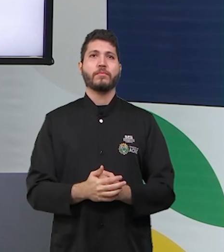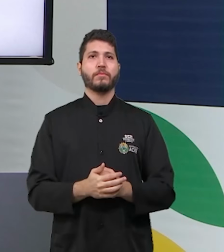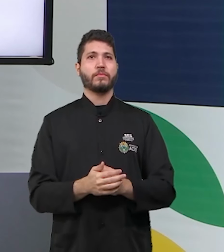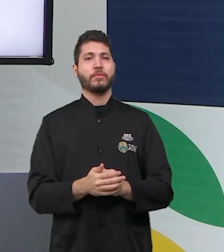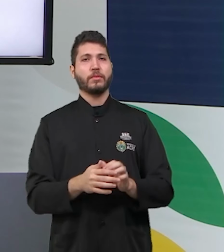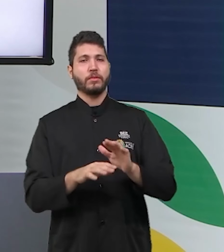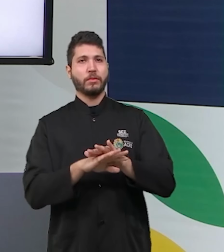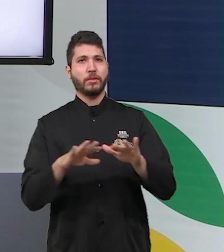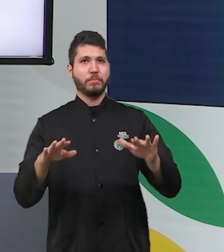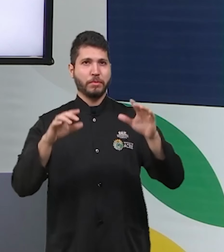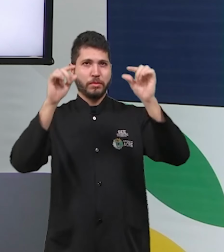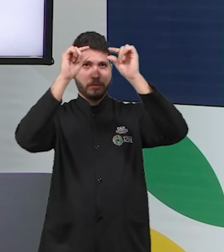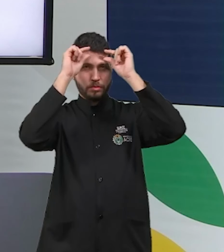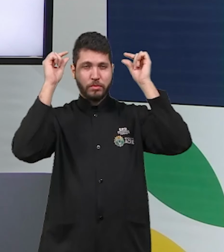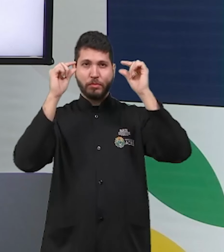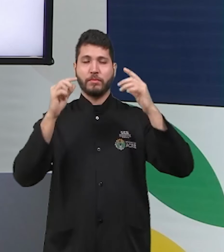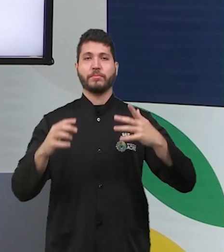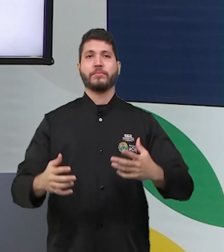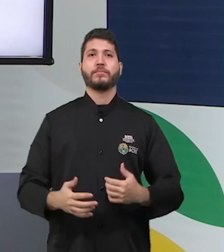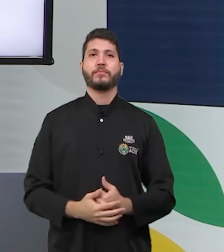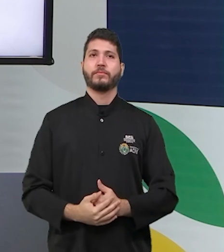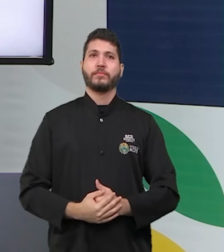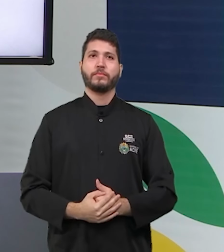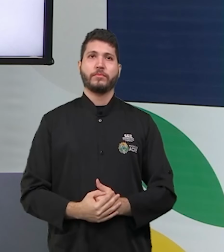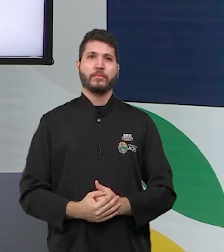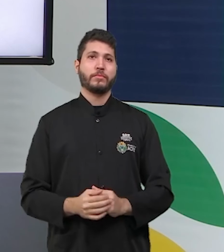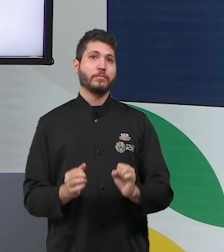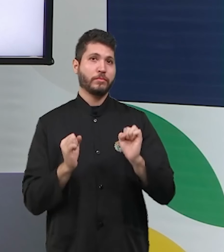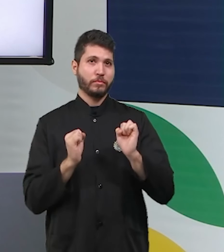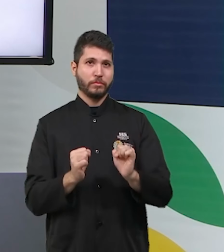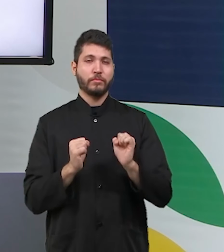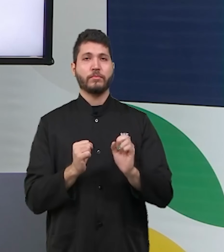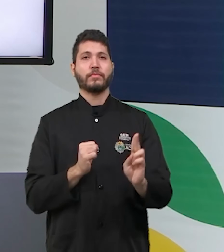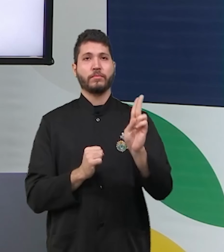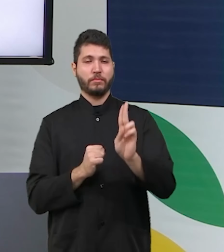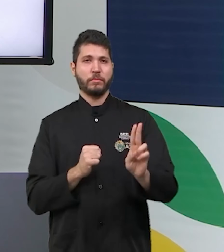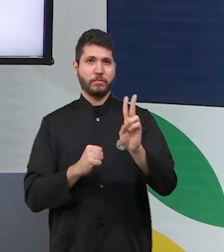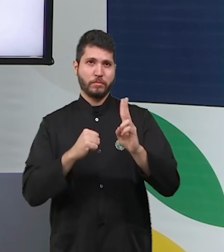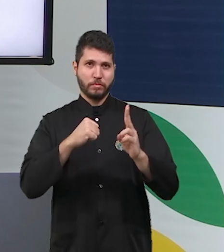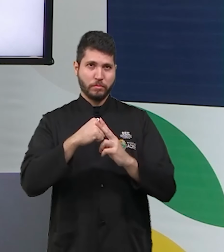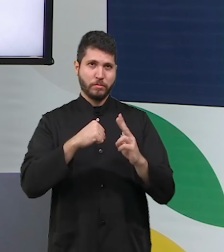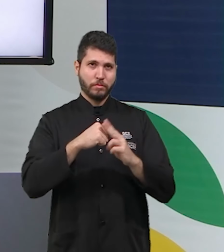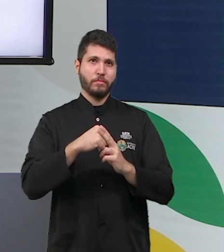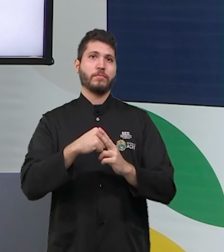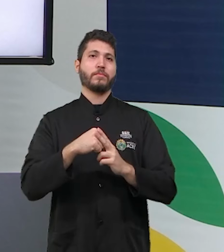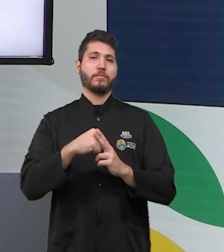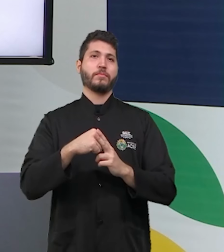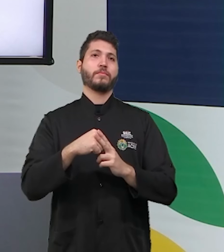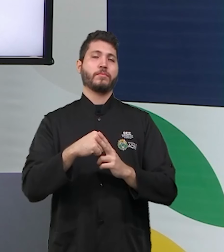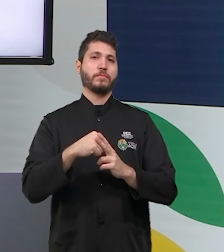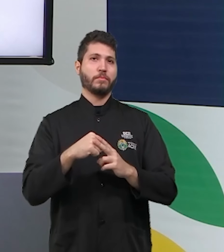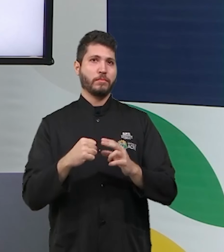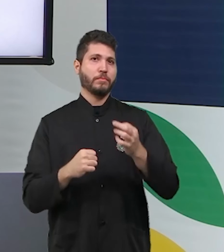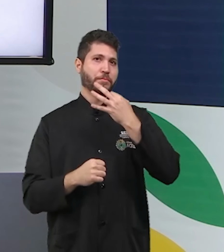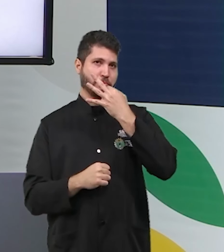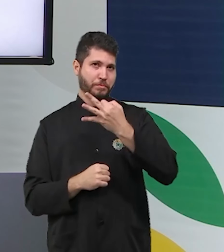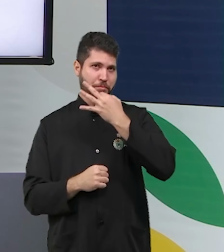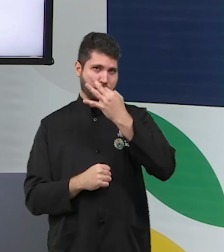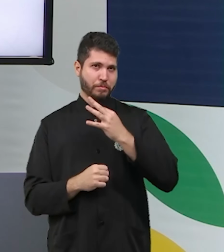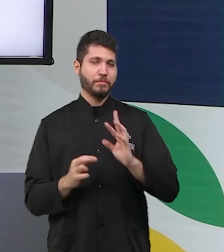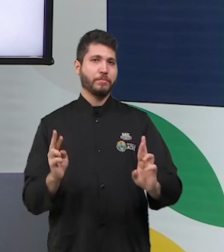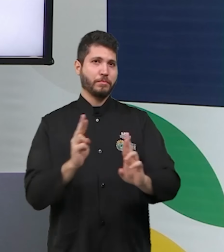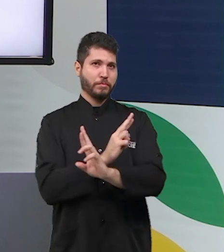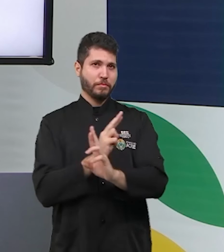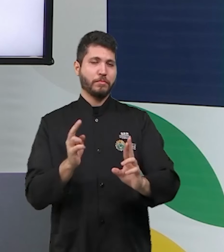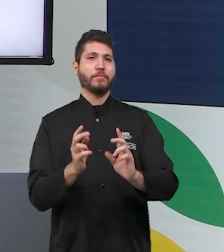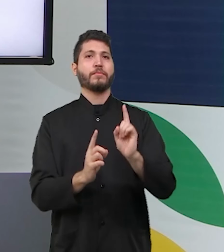não pode ser feito por uma determinada pessoa. Então, a gente pode utilizar esses verbos para nos posicionar criticamente em relação a esses tipos de